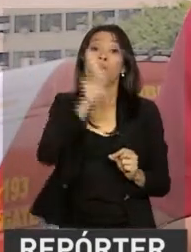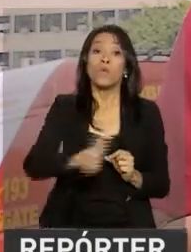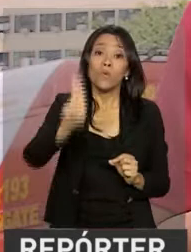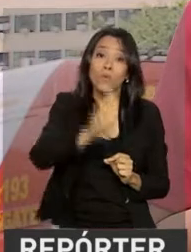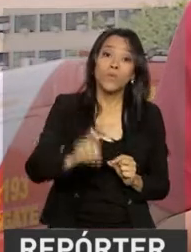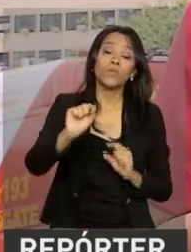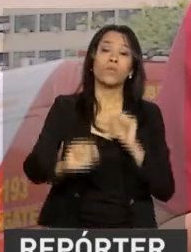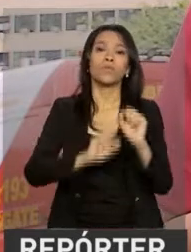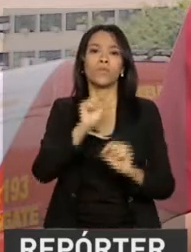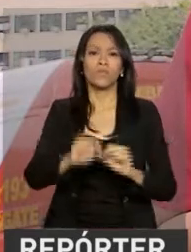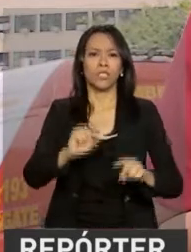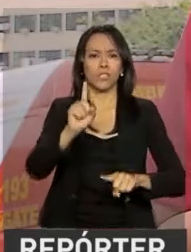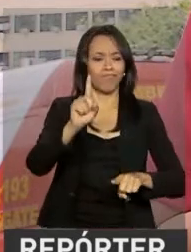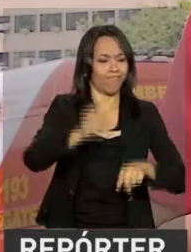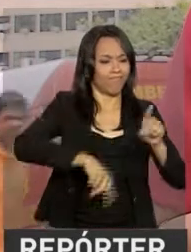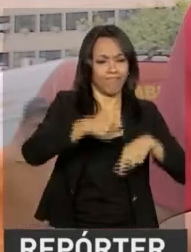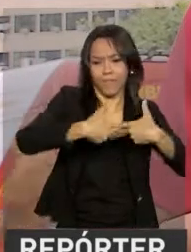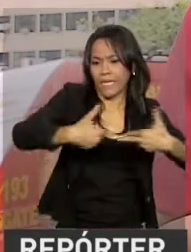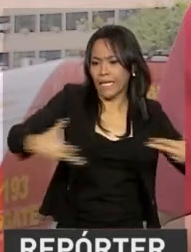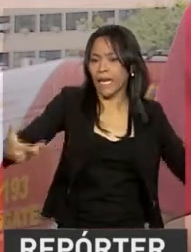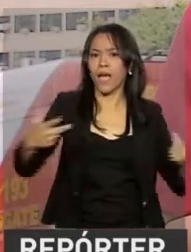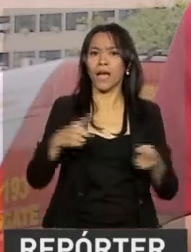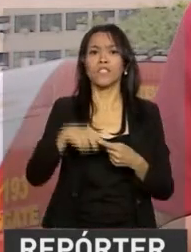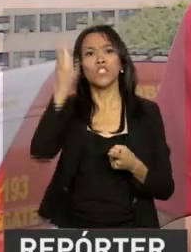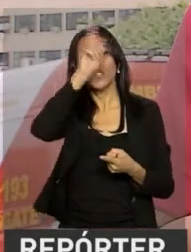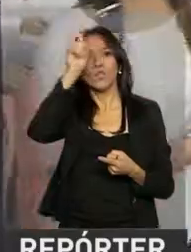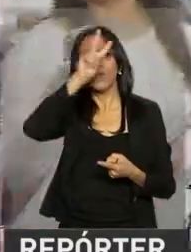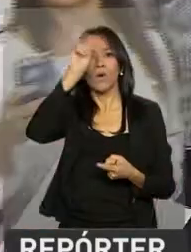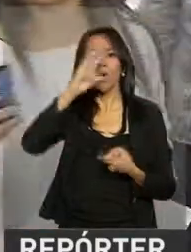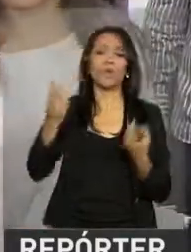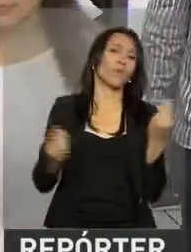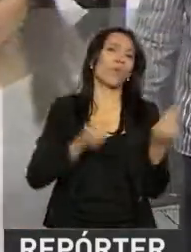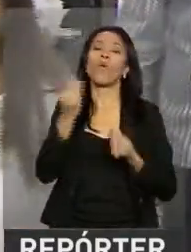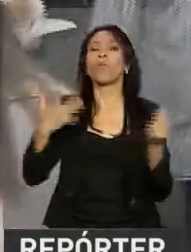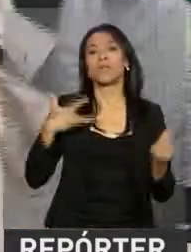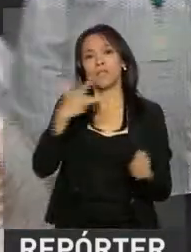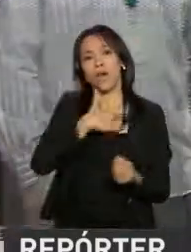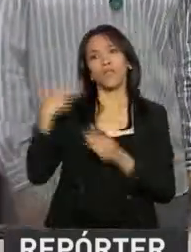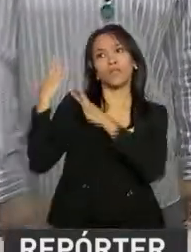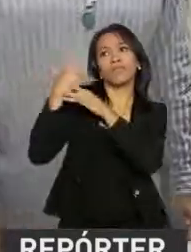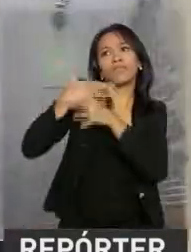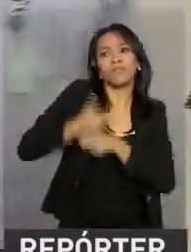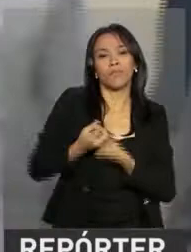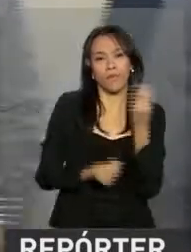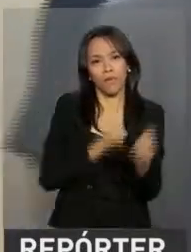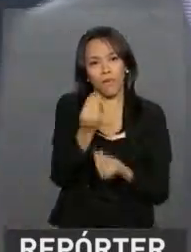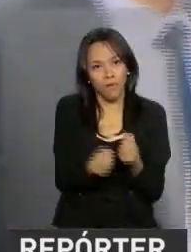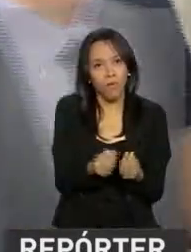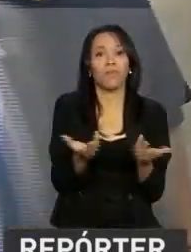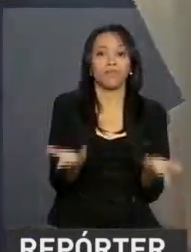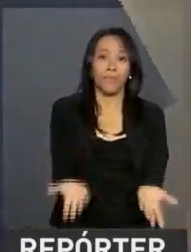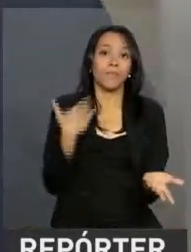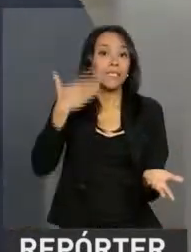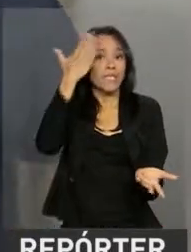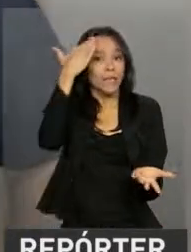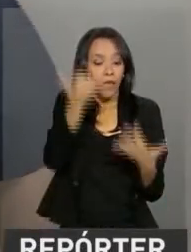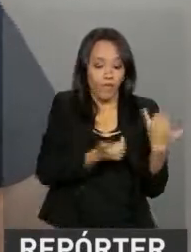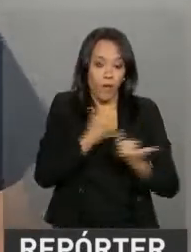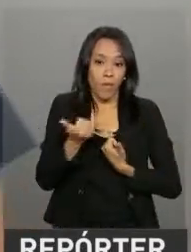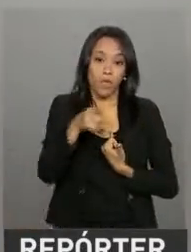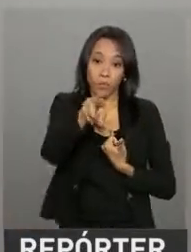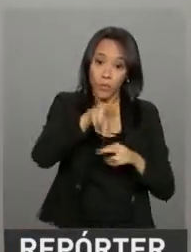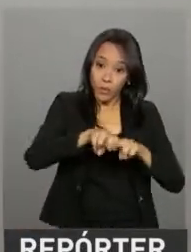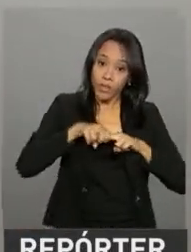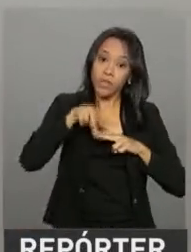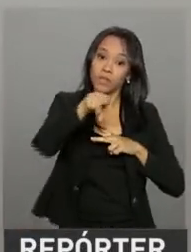e o histórico de atendimento dos pacientes para fazer isso o ministério da saúde adquiriu servidores capazes